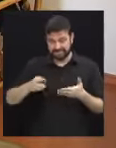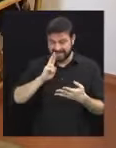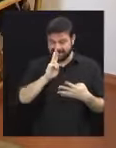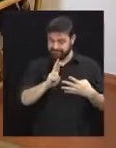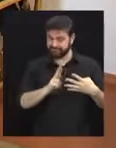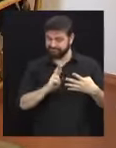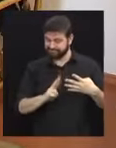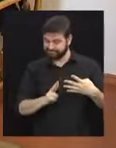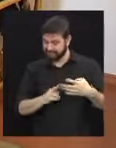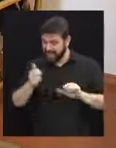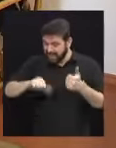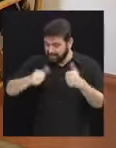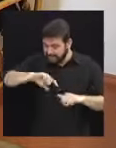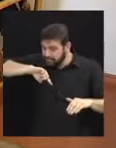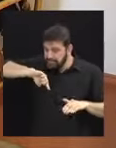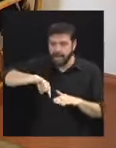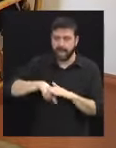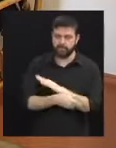ainda, né?